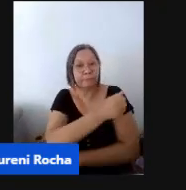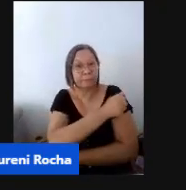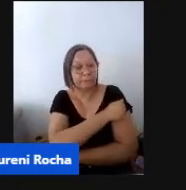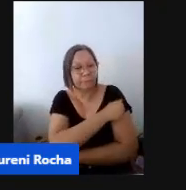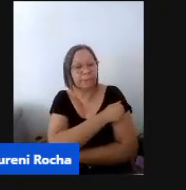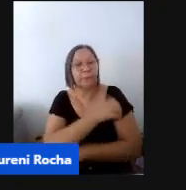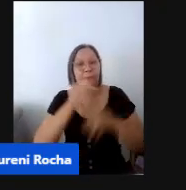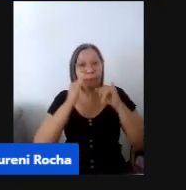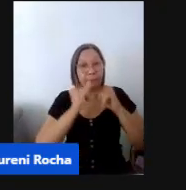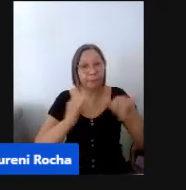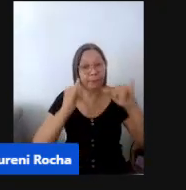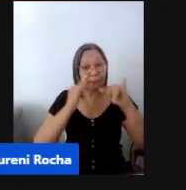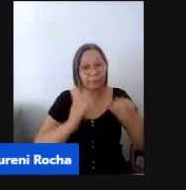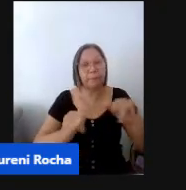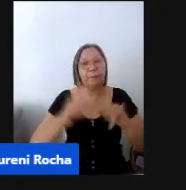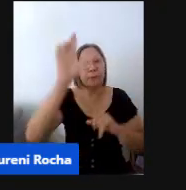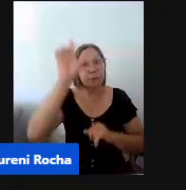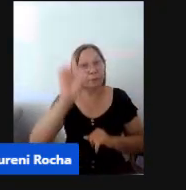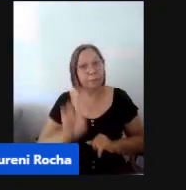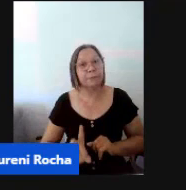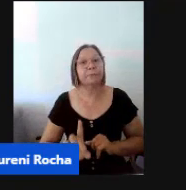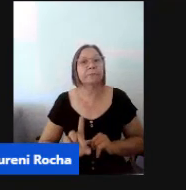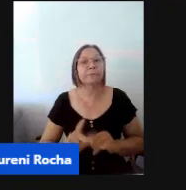informar sobre os seus direitos, inclusive.